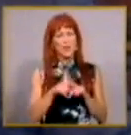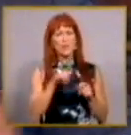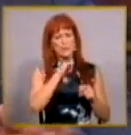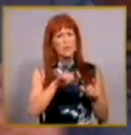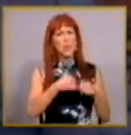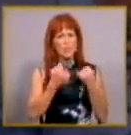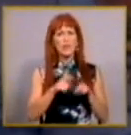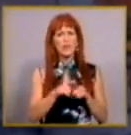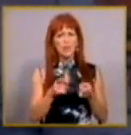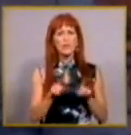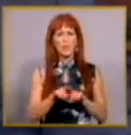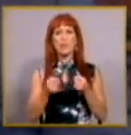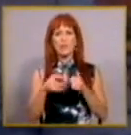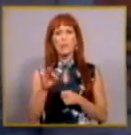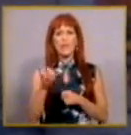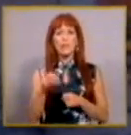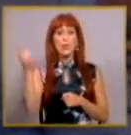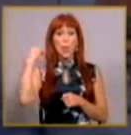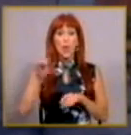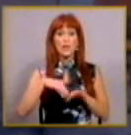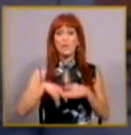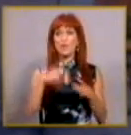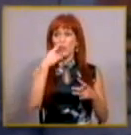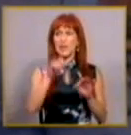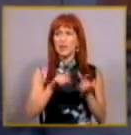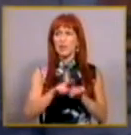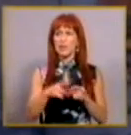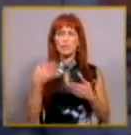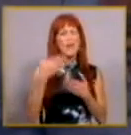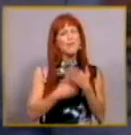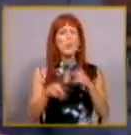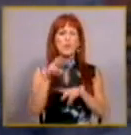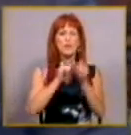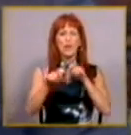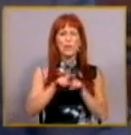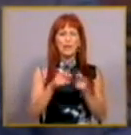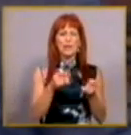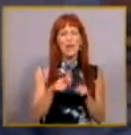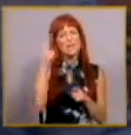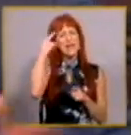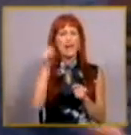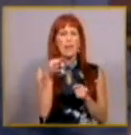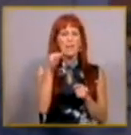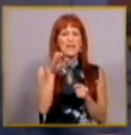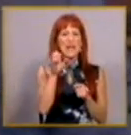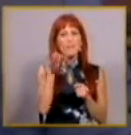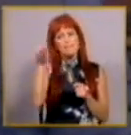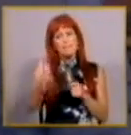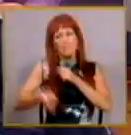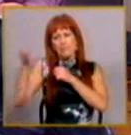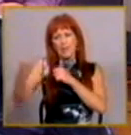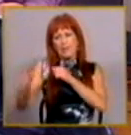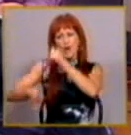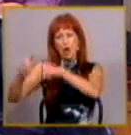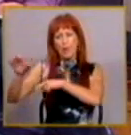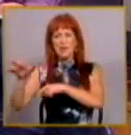aos partidos. Ainda ontem o Partido Comunista Português fez uma espécie de moção para tentar que a moção do PC fosse melhor que a do PS, e o PS responde não um jogo